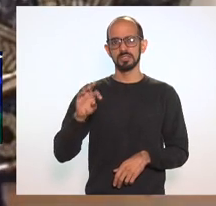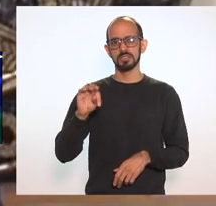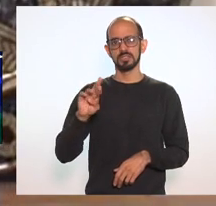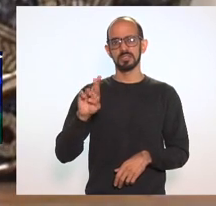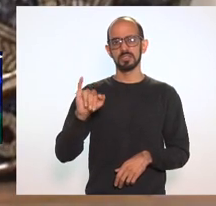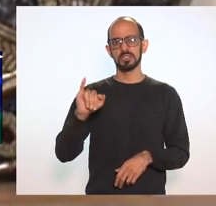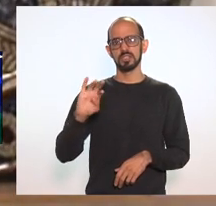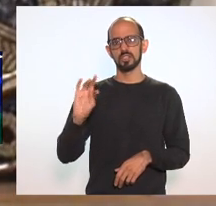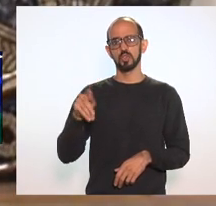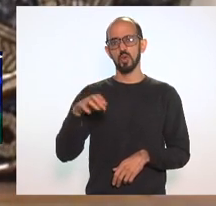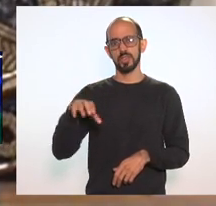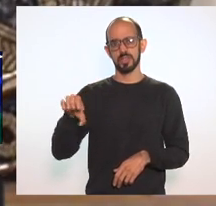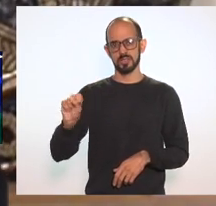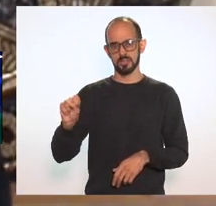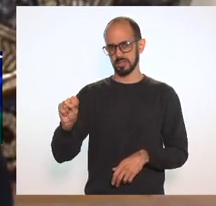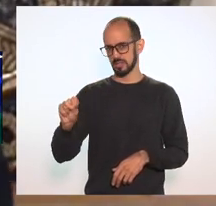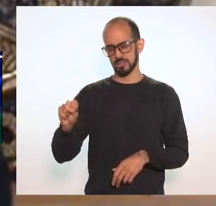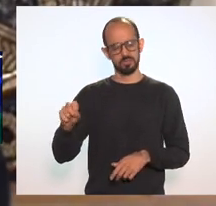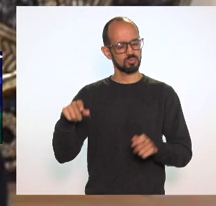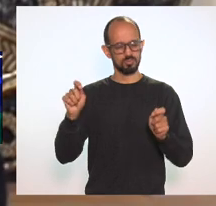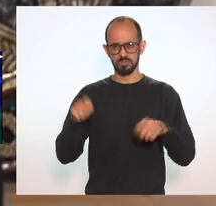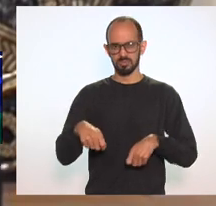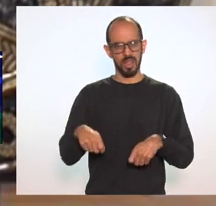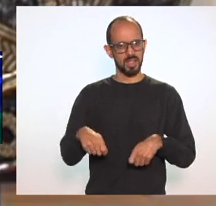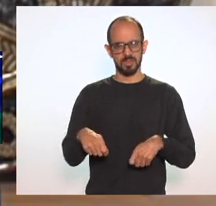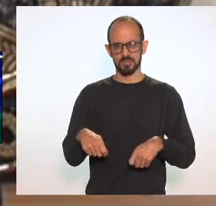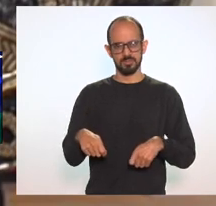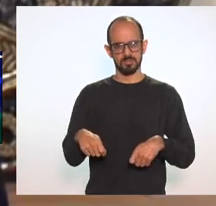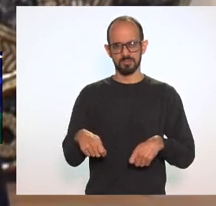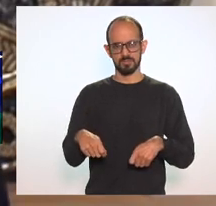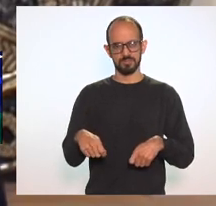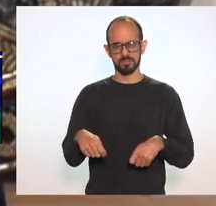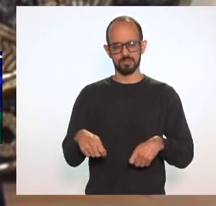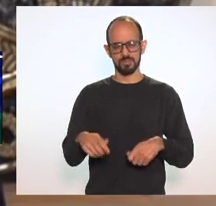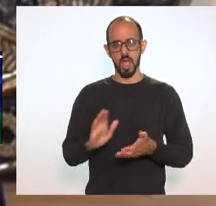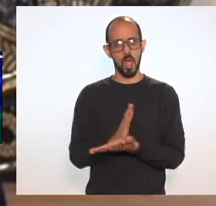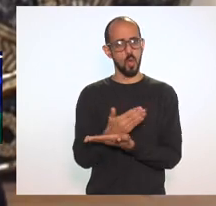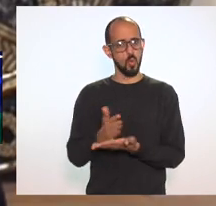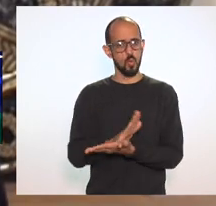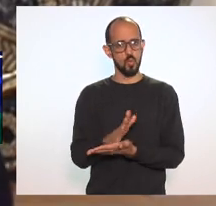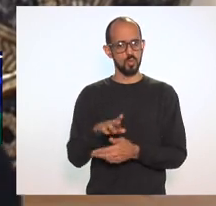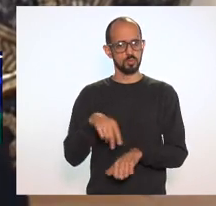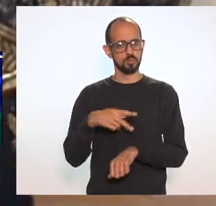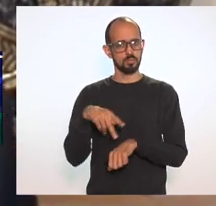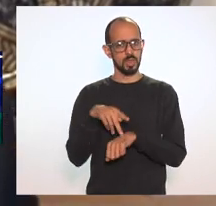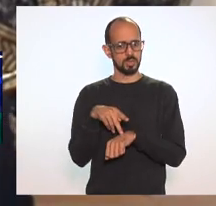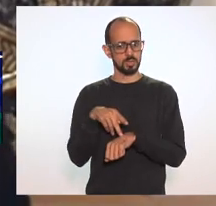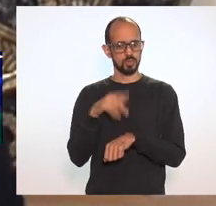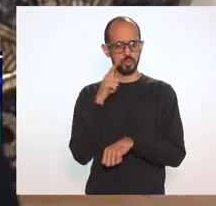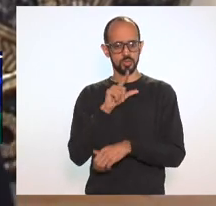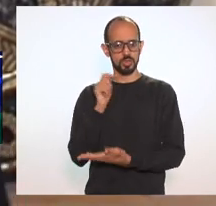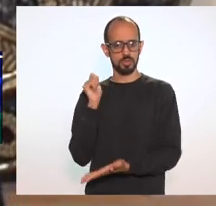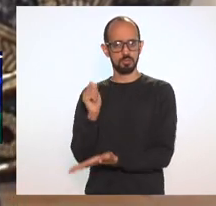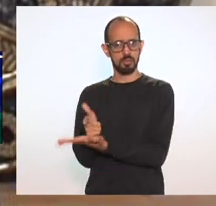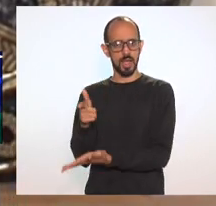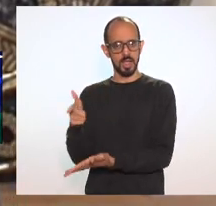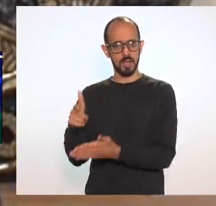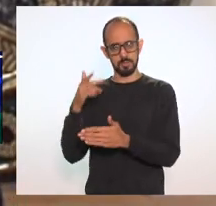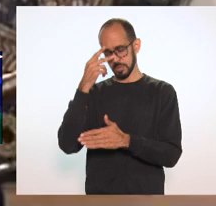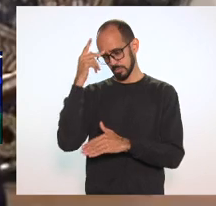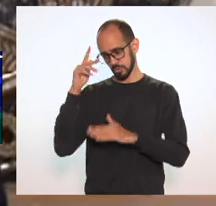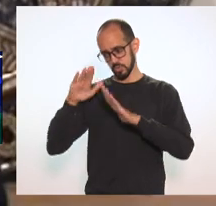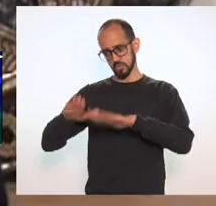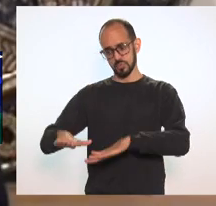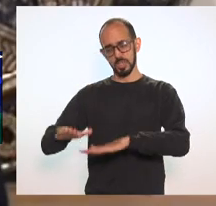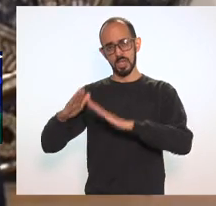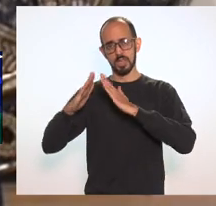aponta não fechar a nunca em alguns países pagarão que as pessoas